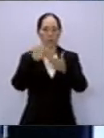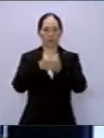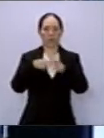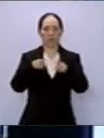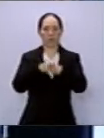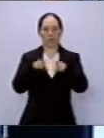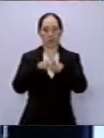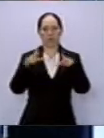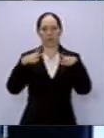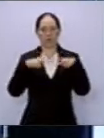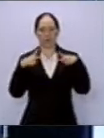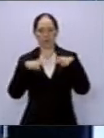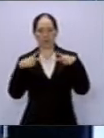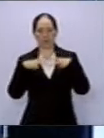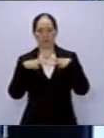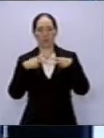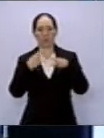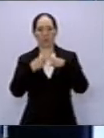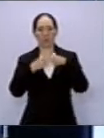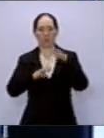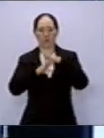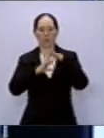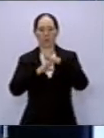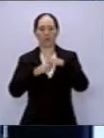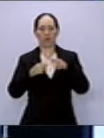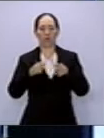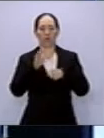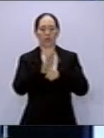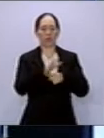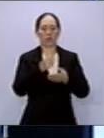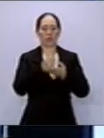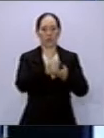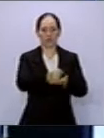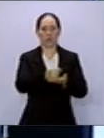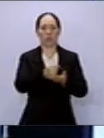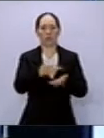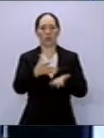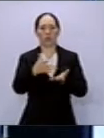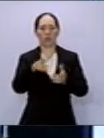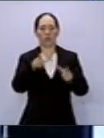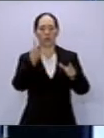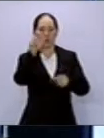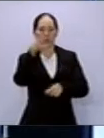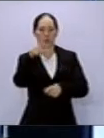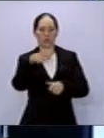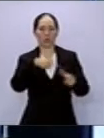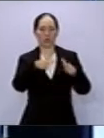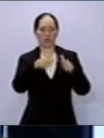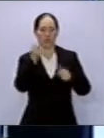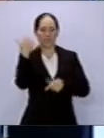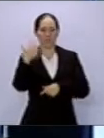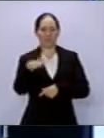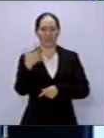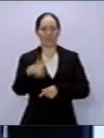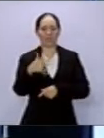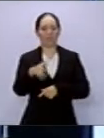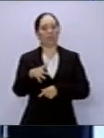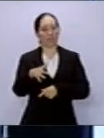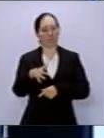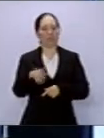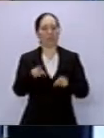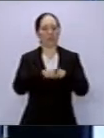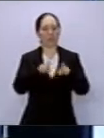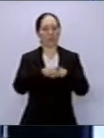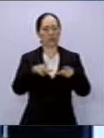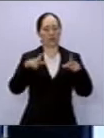acabam concedendo como benefício para os seus trabalhadores para uma valores exorbitantes e também na saúde